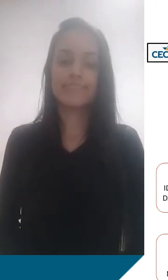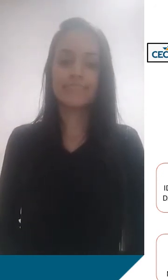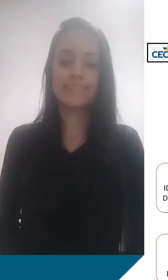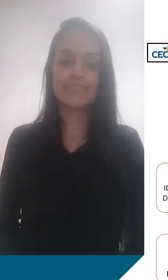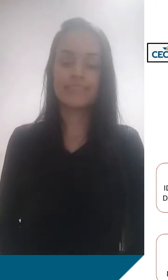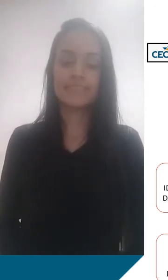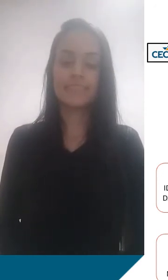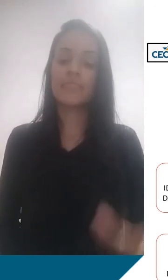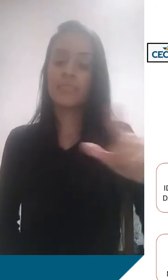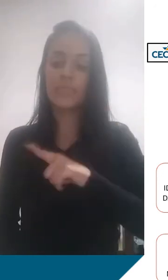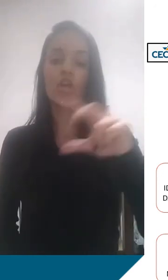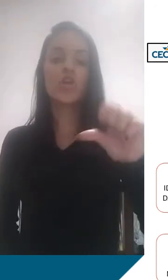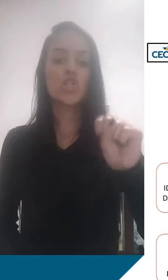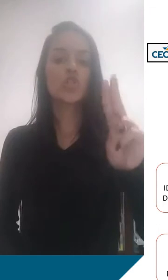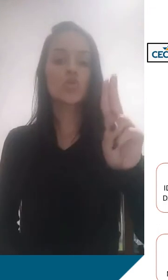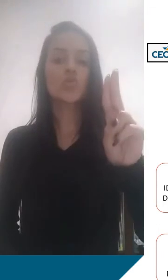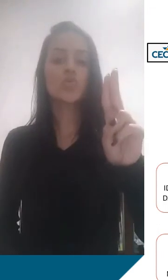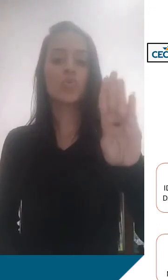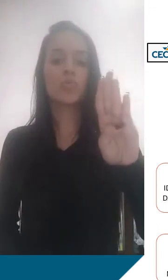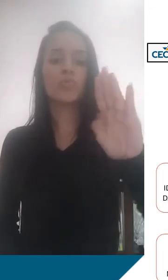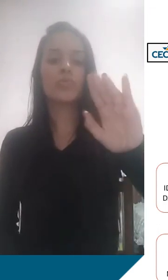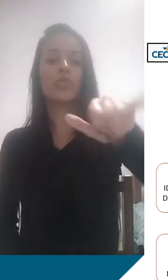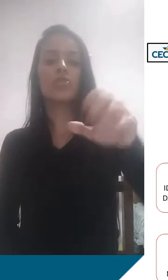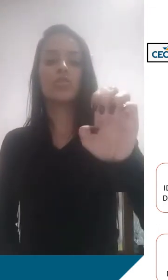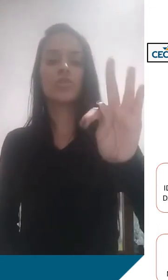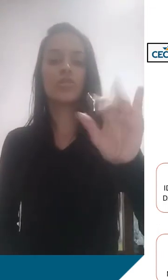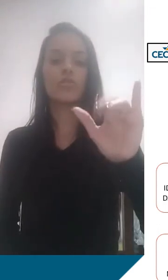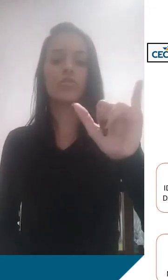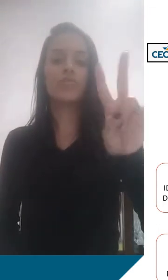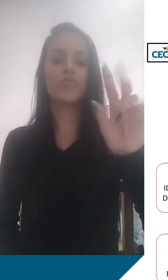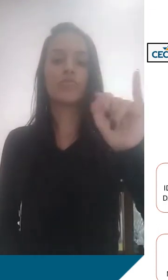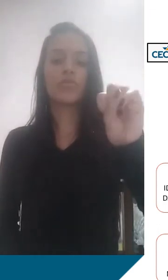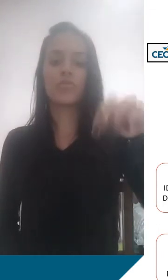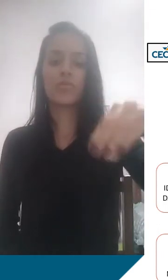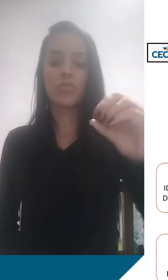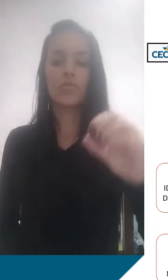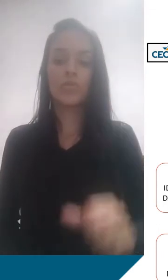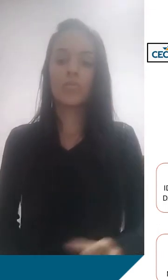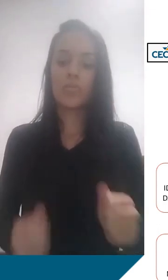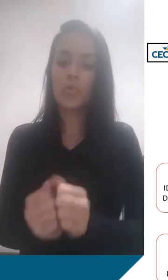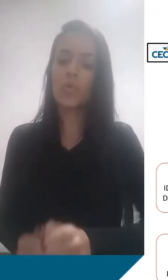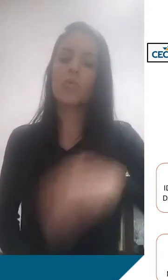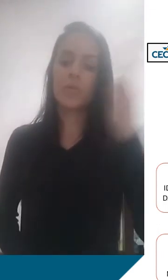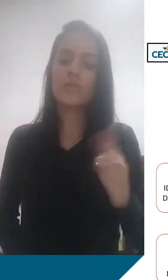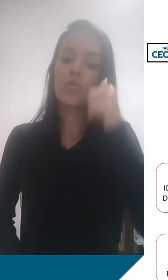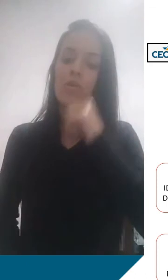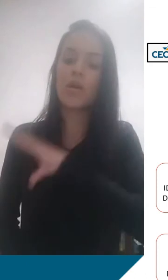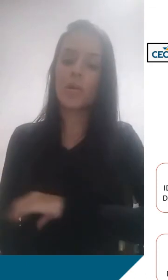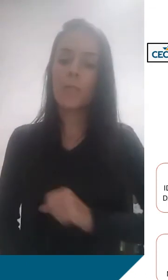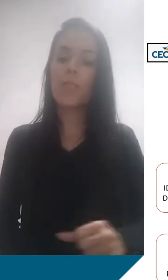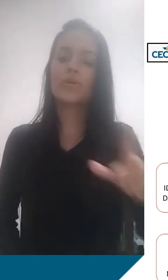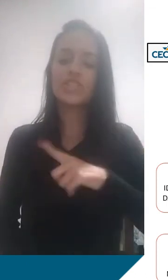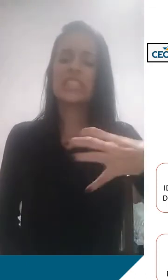características o subjetivismo, com a idealização da pátria, da mulher e do amor, além do sentimentalismo, do saudosismo e da